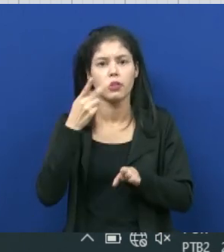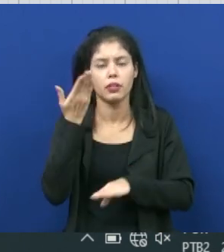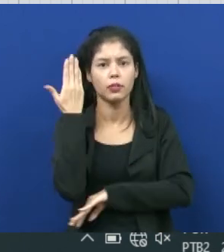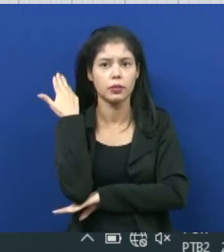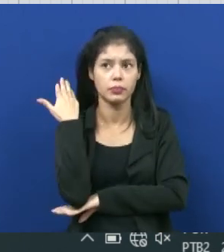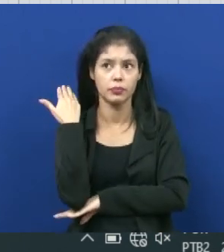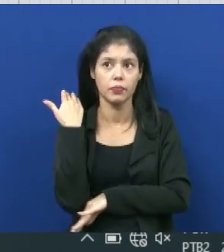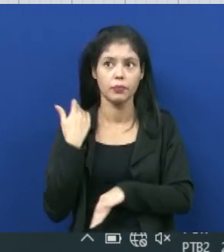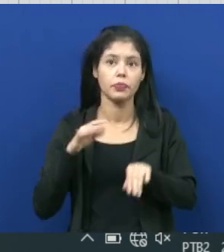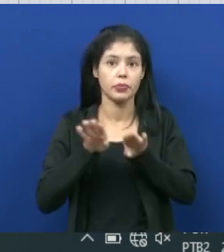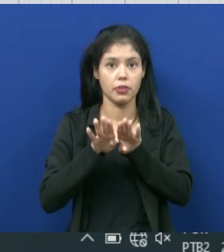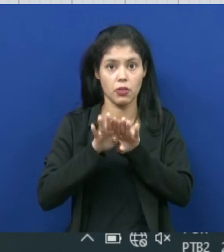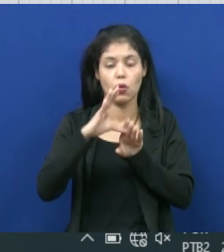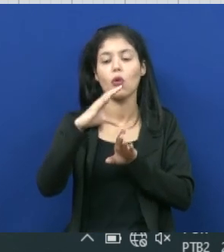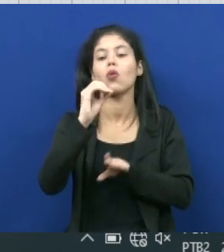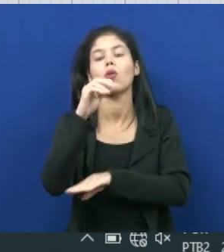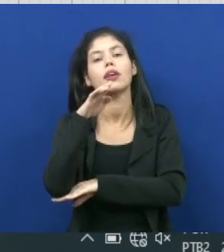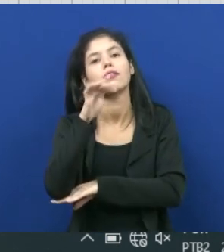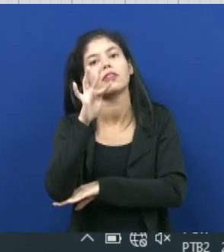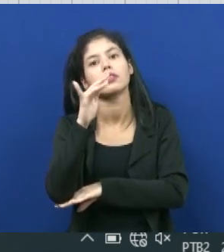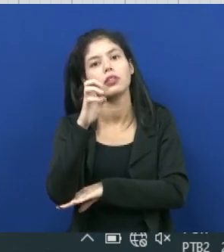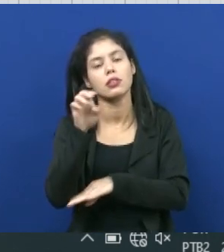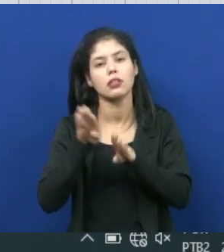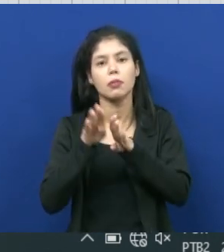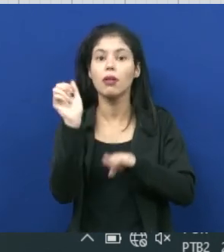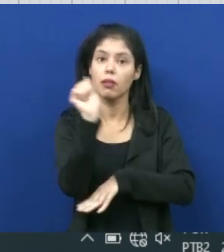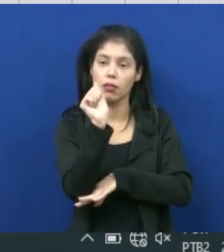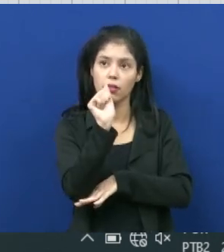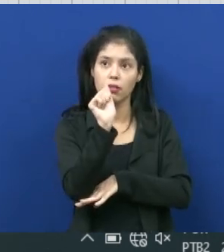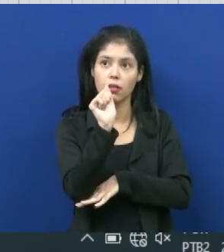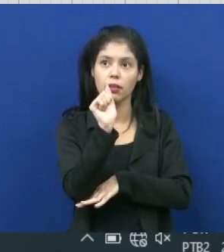que o coeficiente angular A está